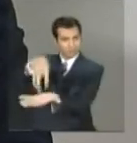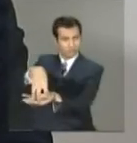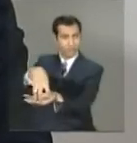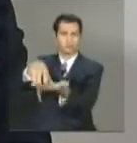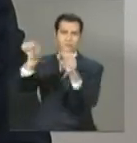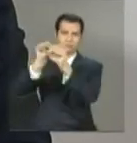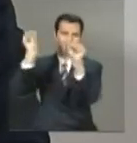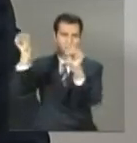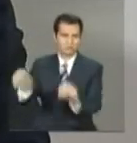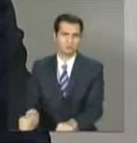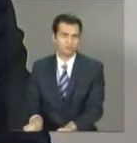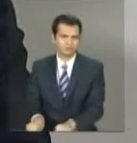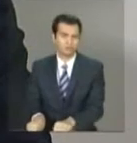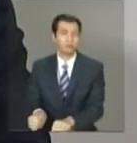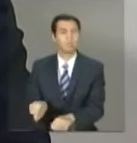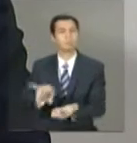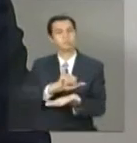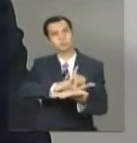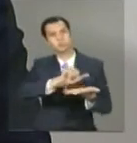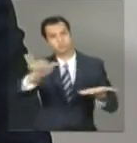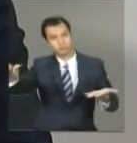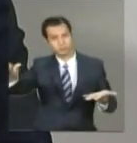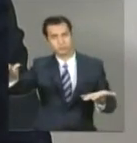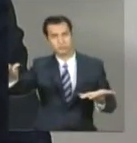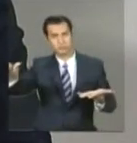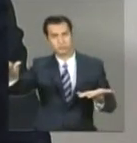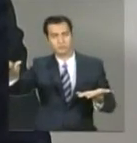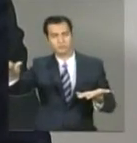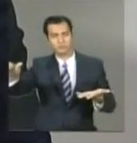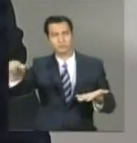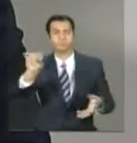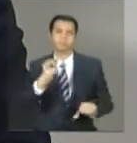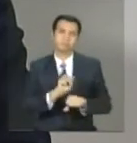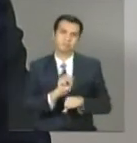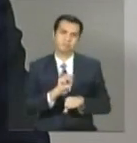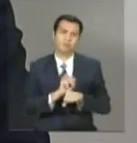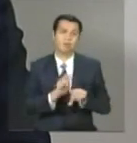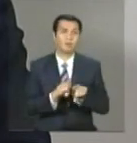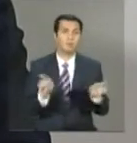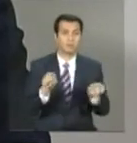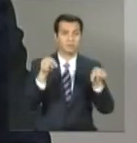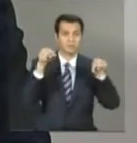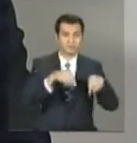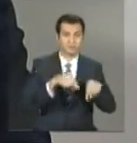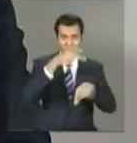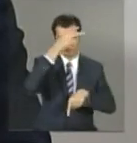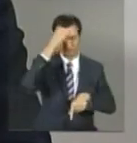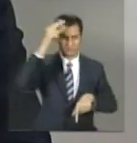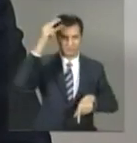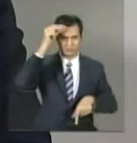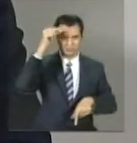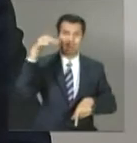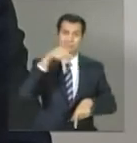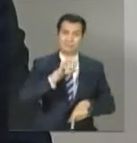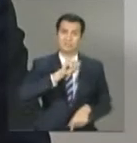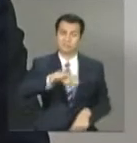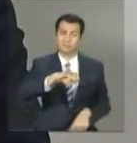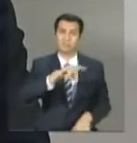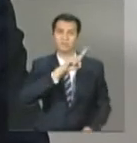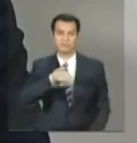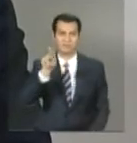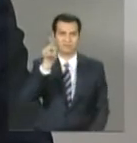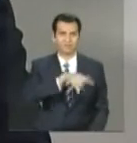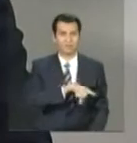que controla os benefícios, e o próprio município, se o cancelamento tiver até